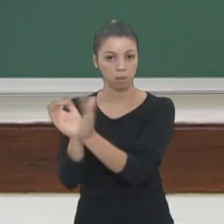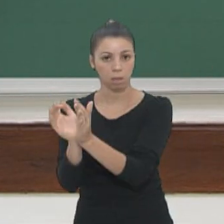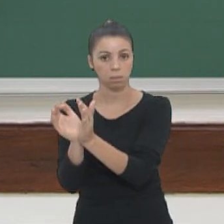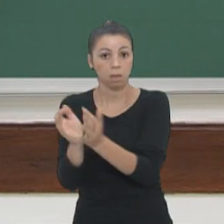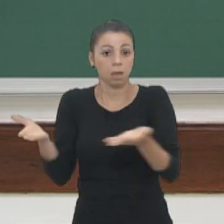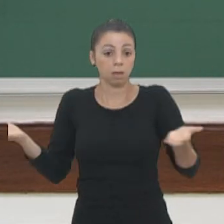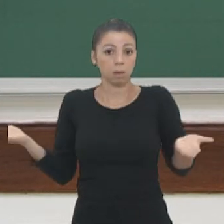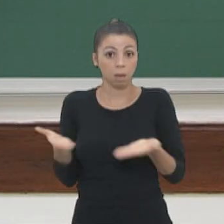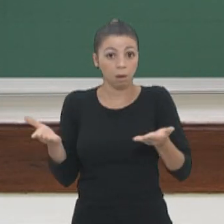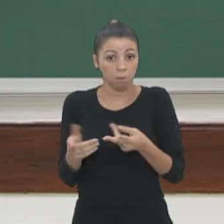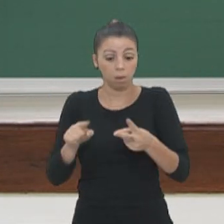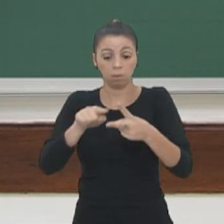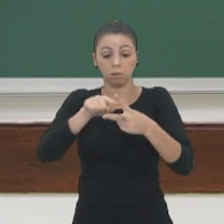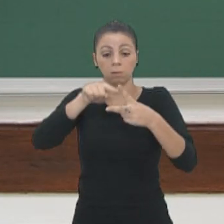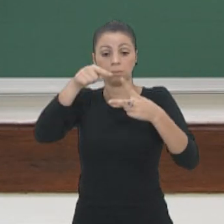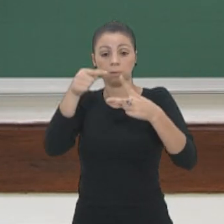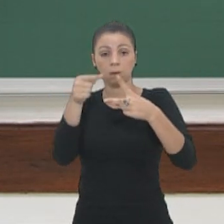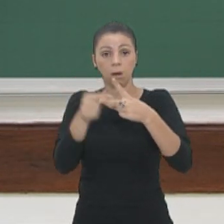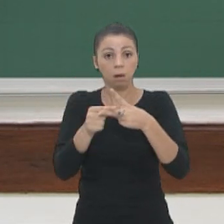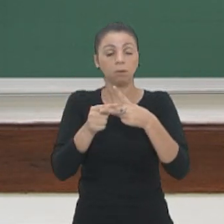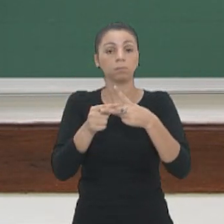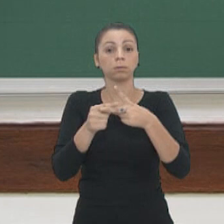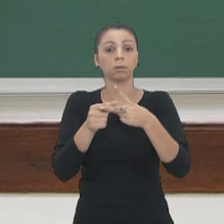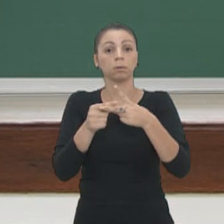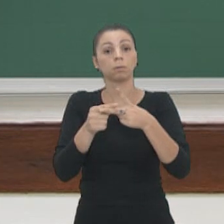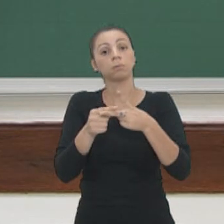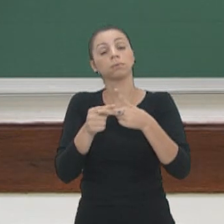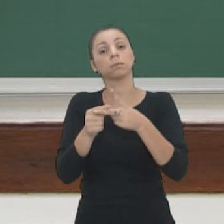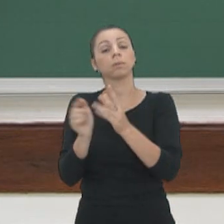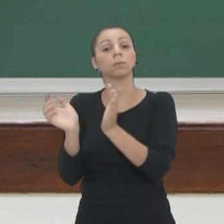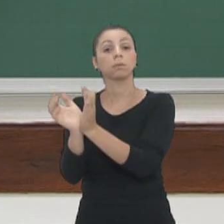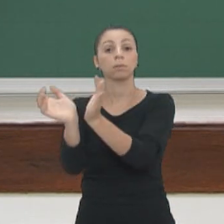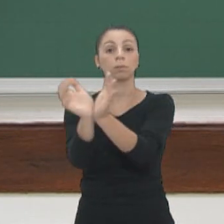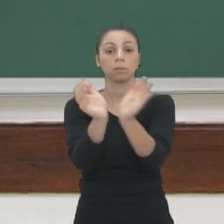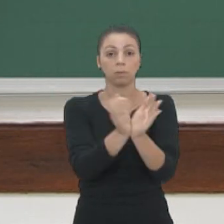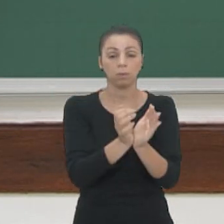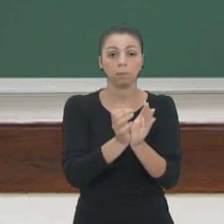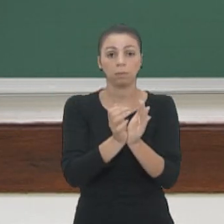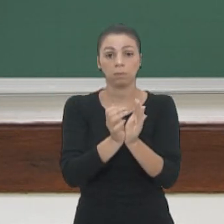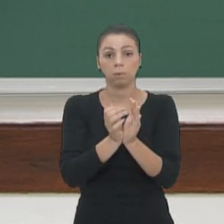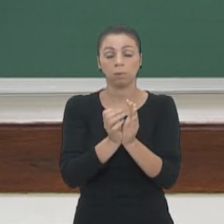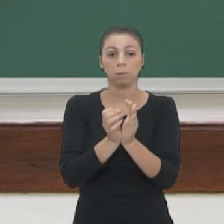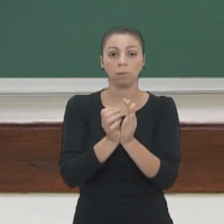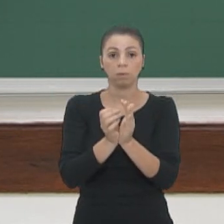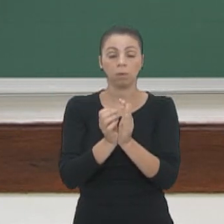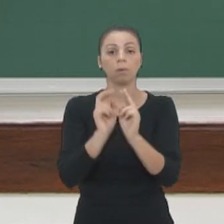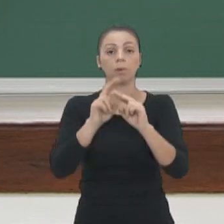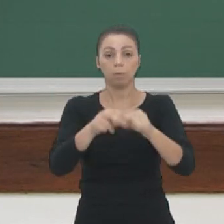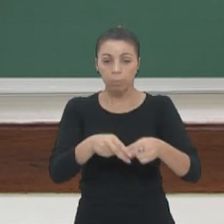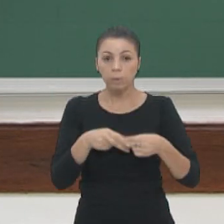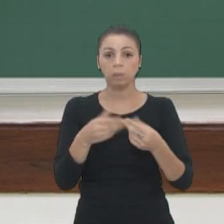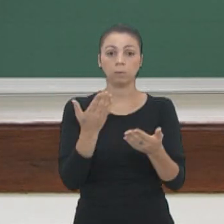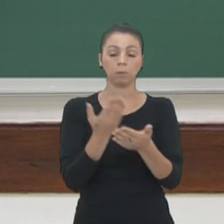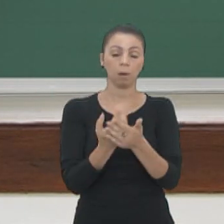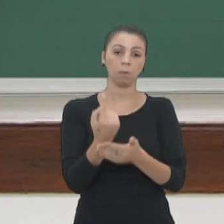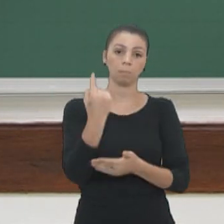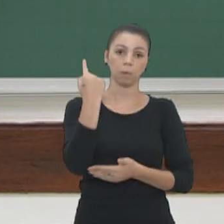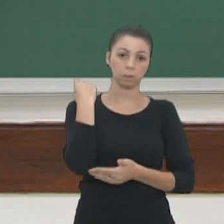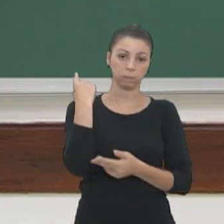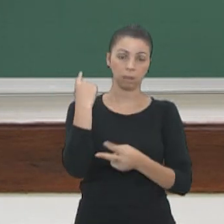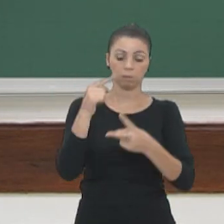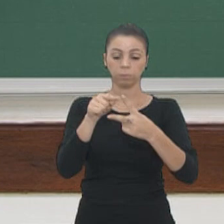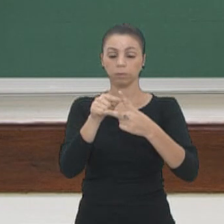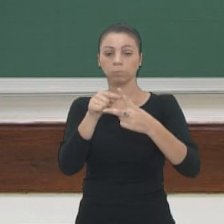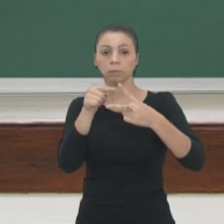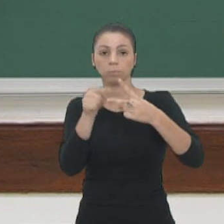isso que em aulas passadas nós já vimos também como que nós denominamos os ângulos fora dos